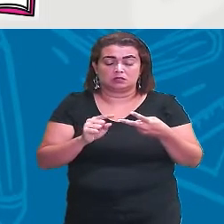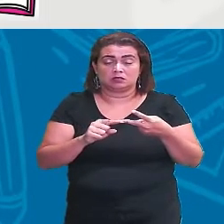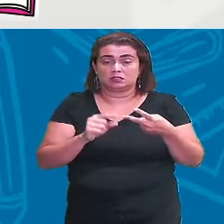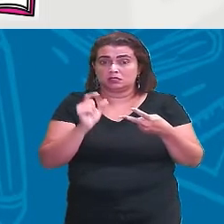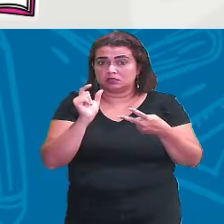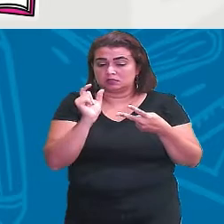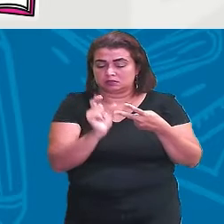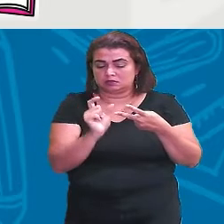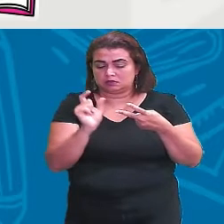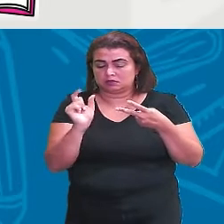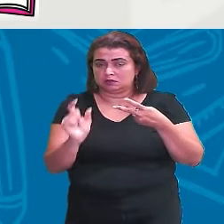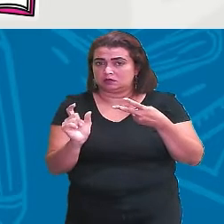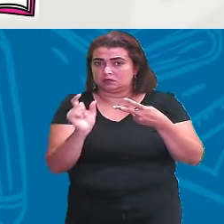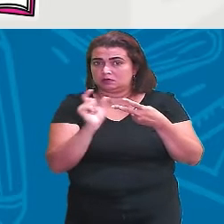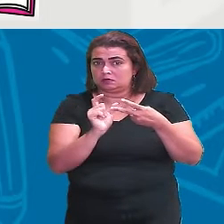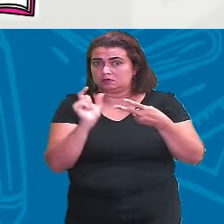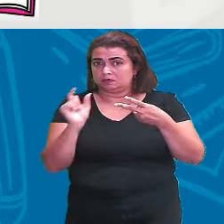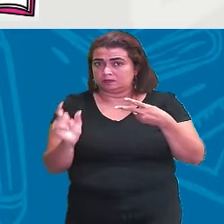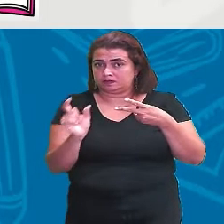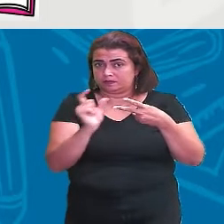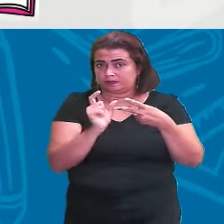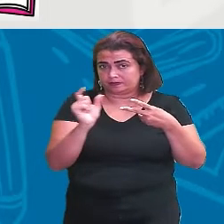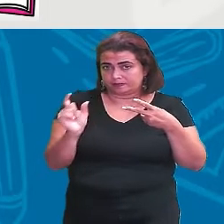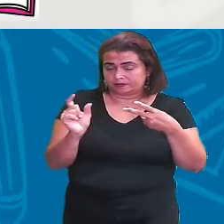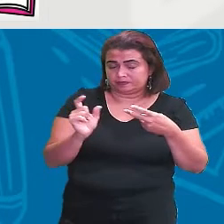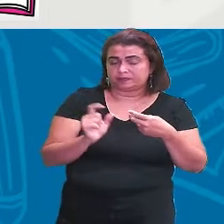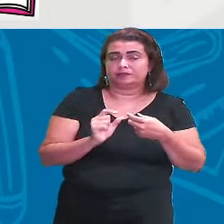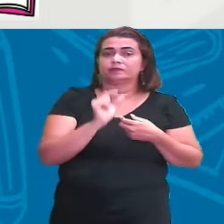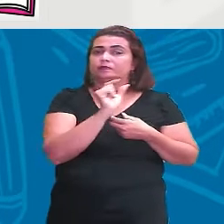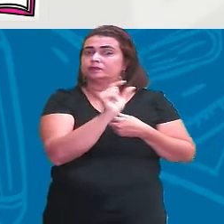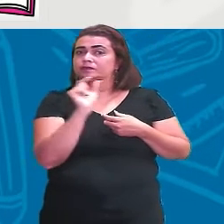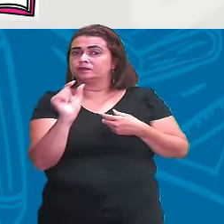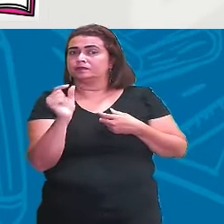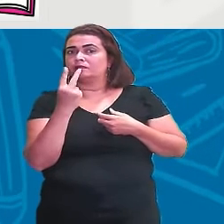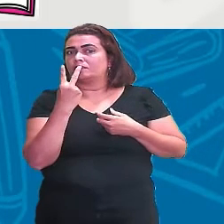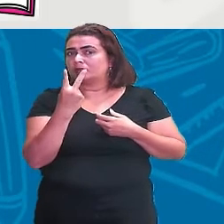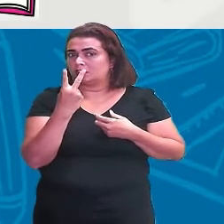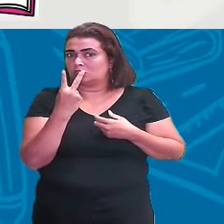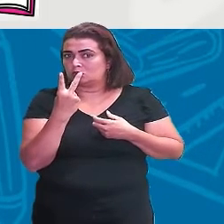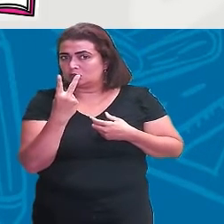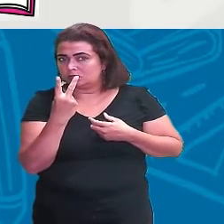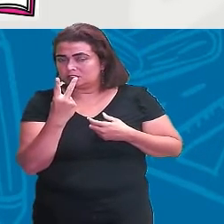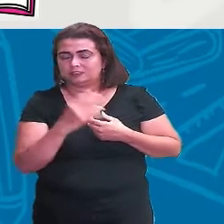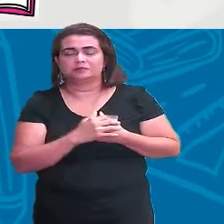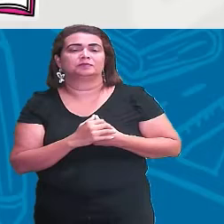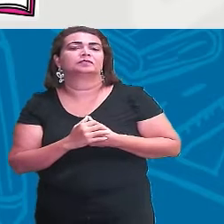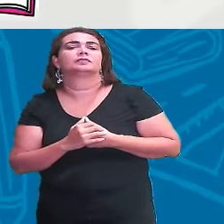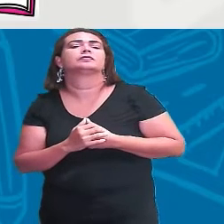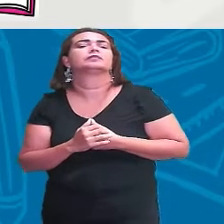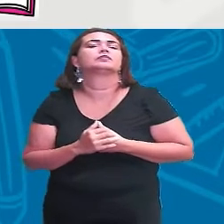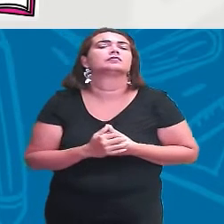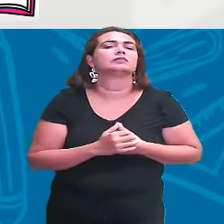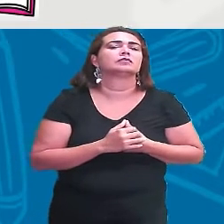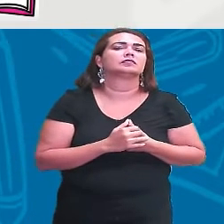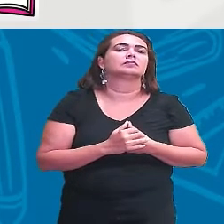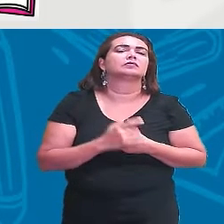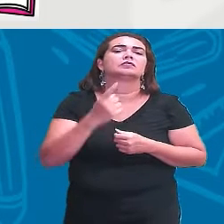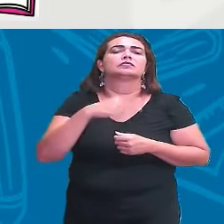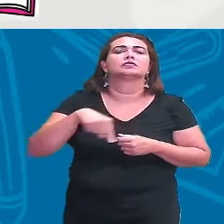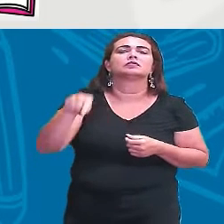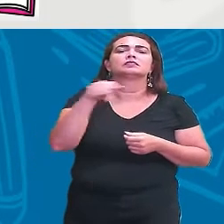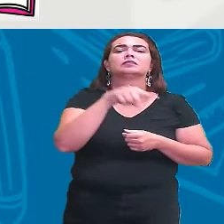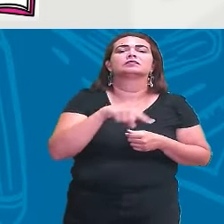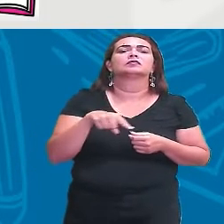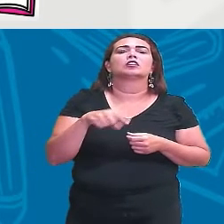Dissílaba, tá? São palavras que são formadas por duas sílabas, ou seja, a gente